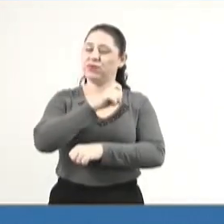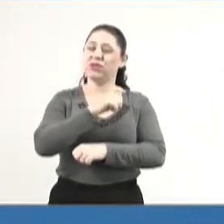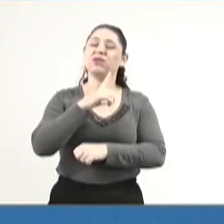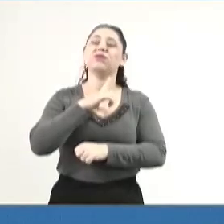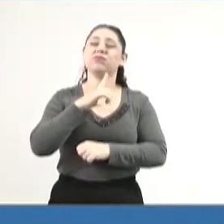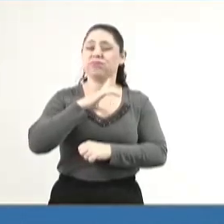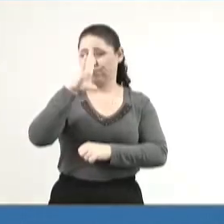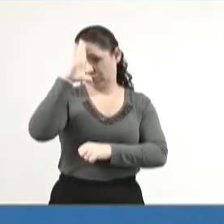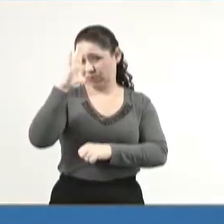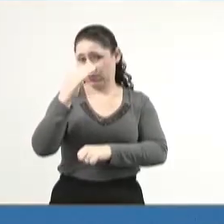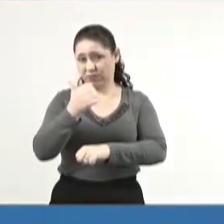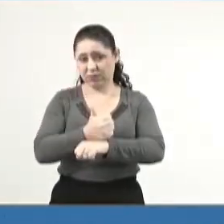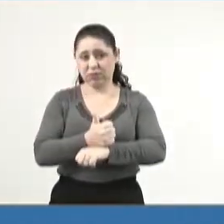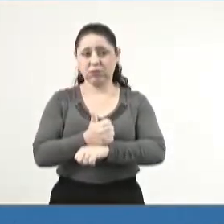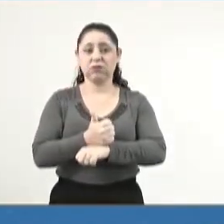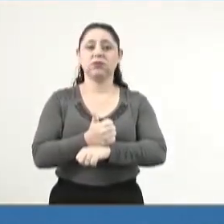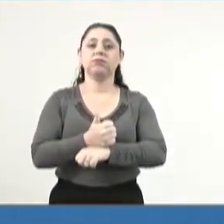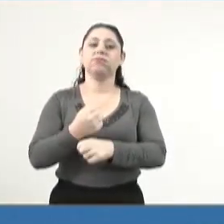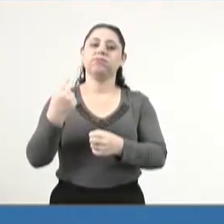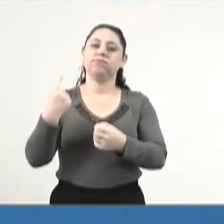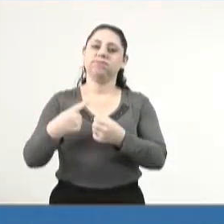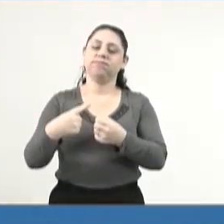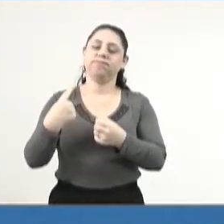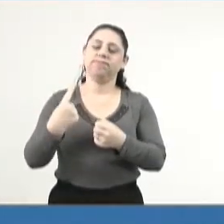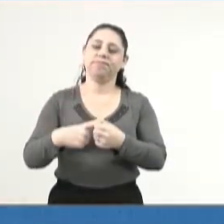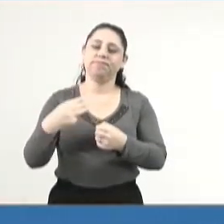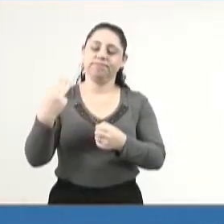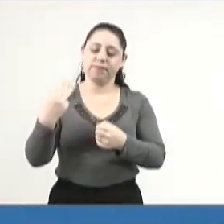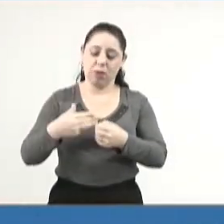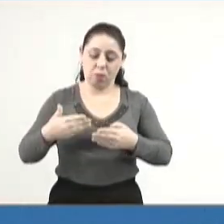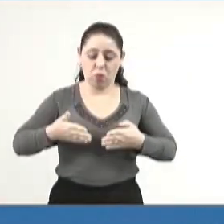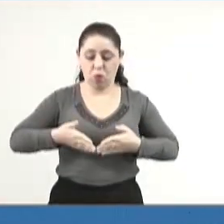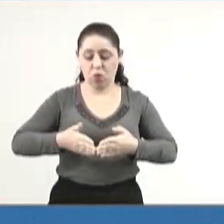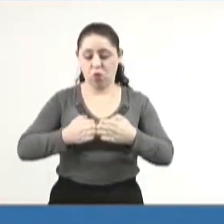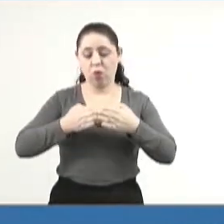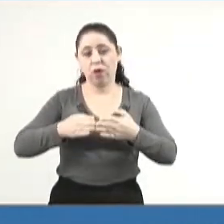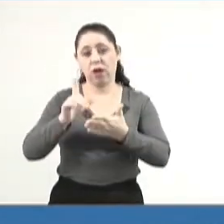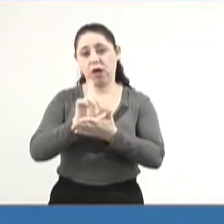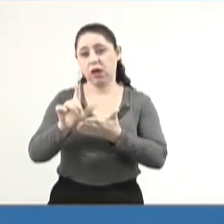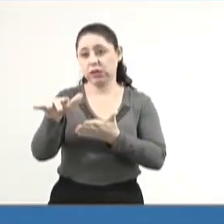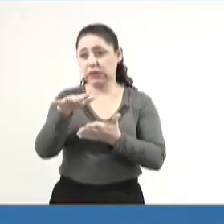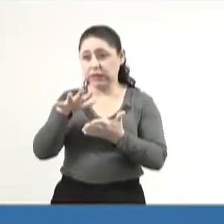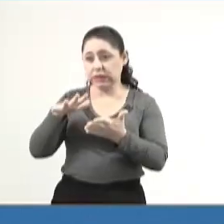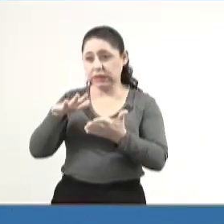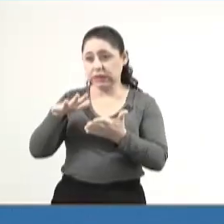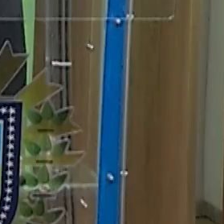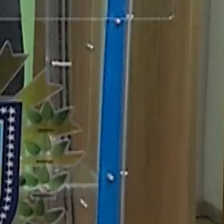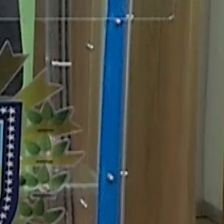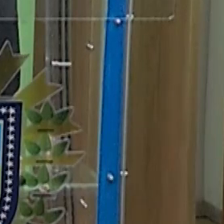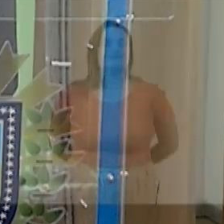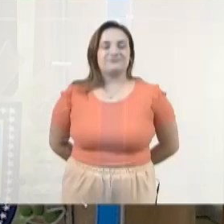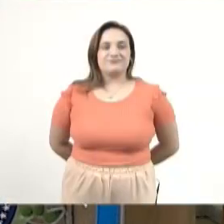passa principalmente os municípios de Corumbá e Ladário e toda a região do Pantanal.